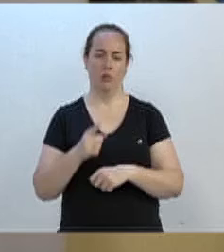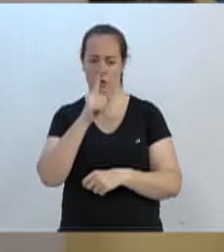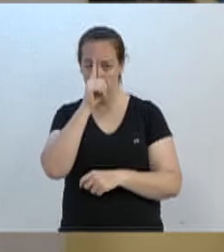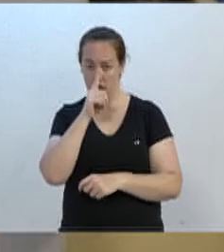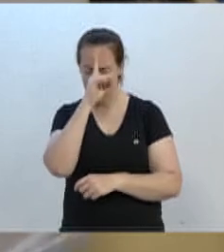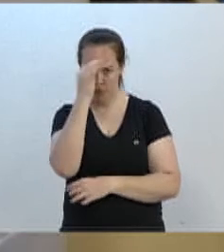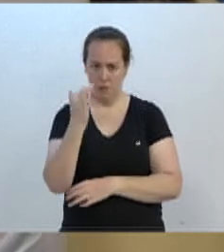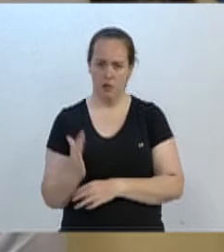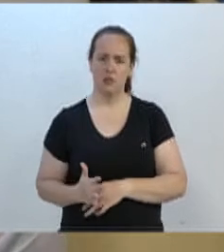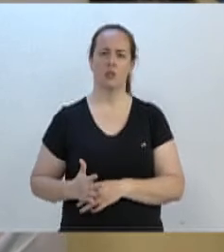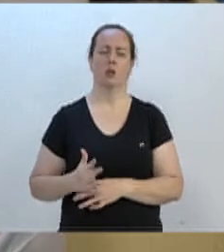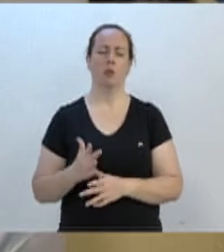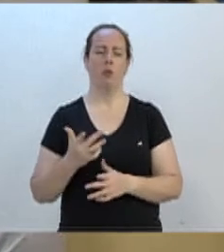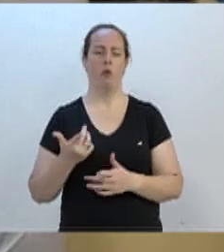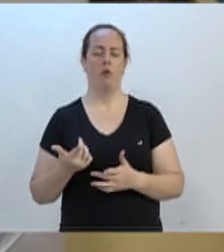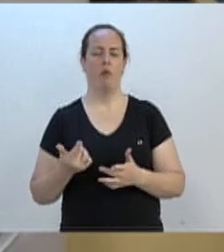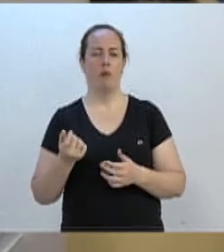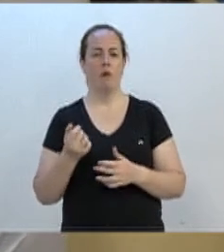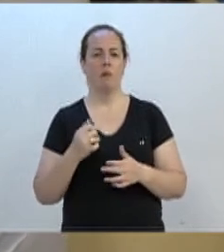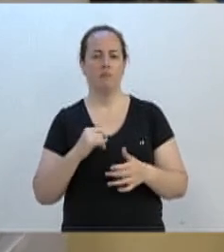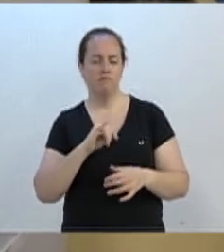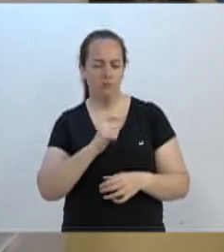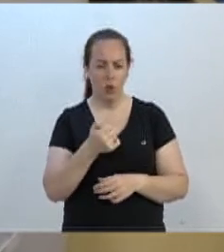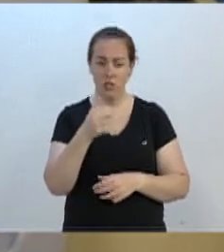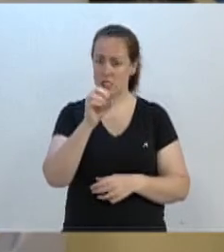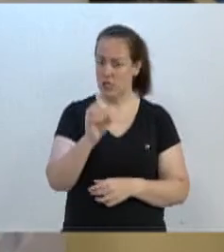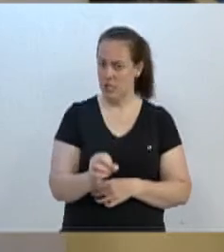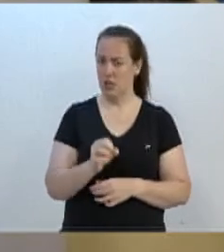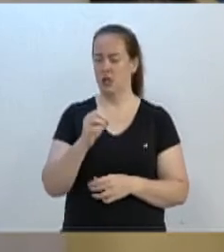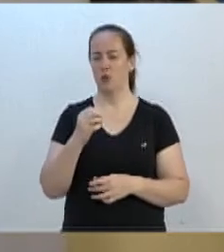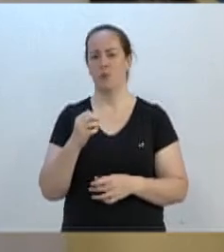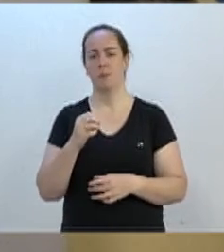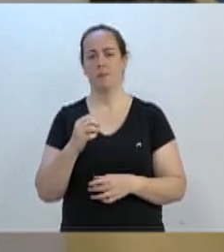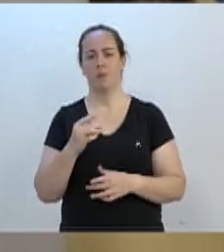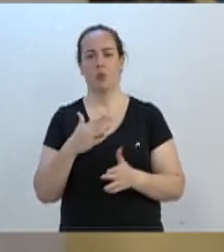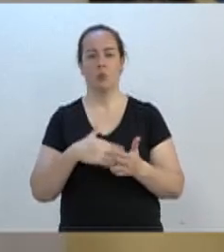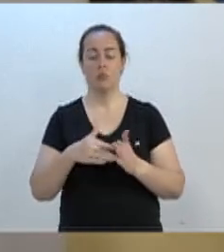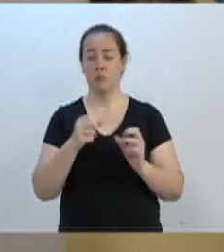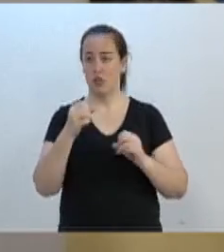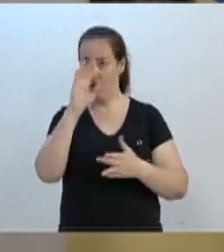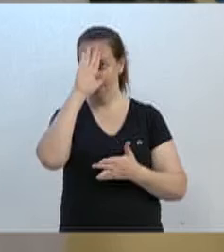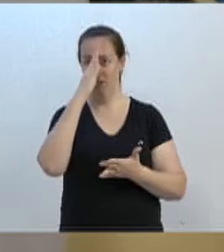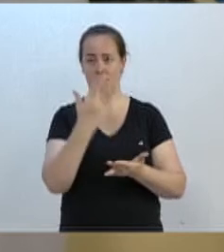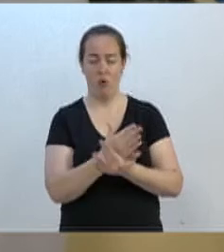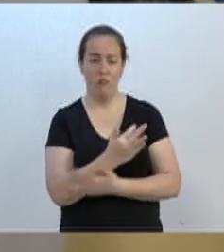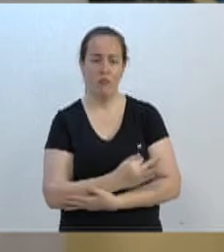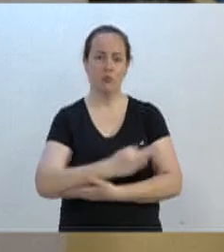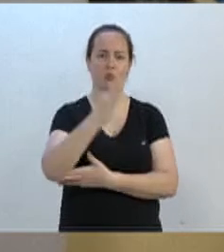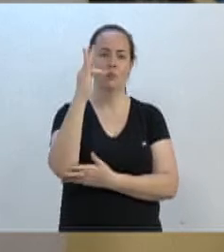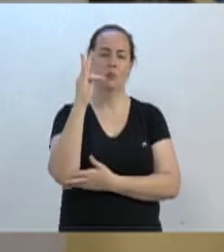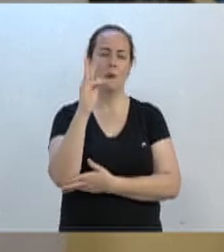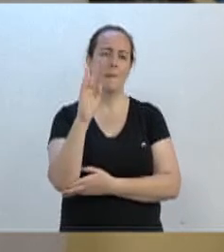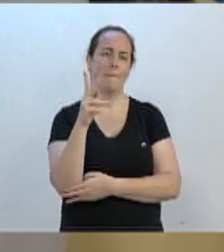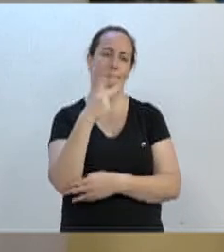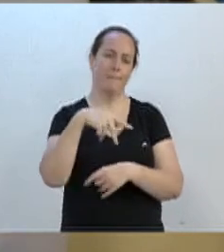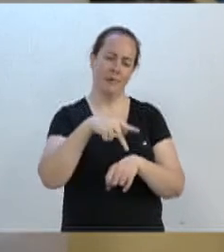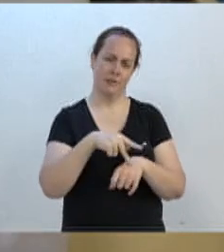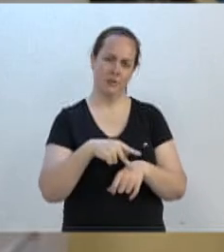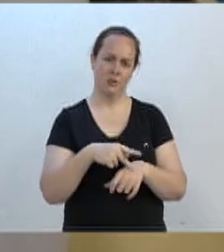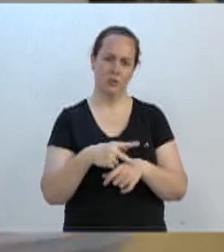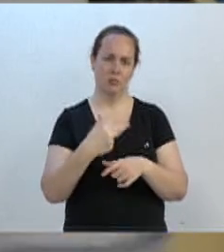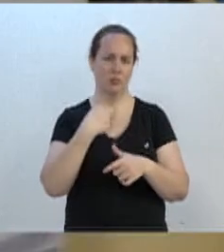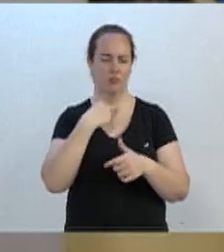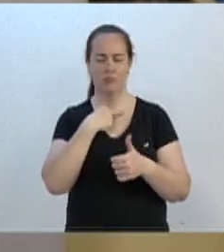a economia se restabelecendo. Então nós temos que acreditar no nosso país, no futuro do nosso país, e não ficar dando